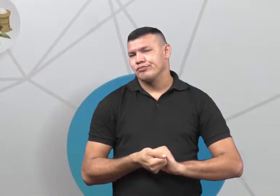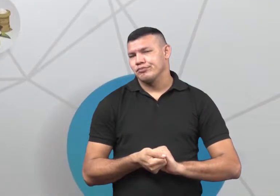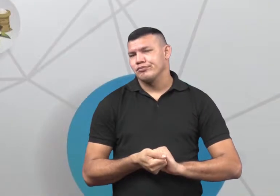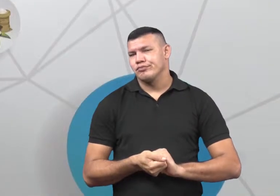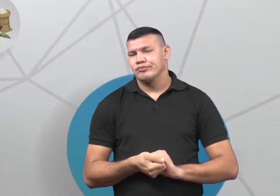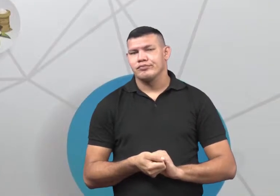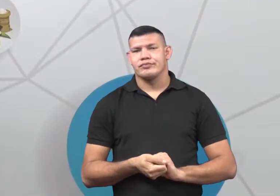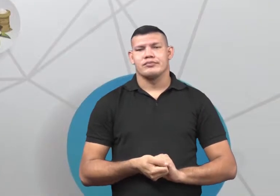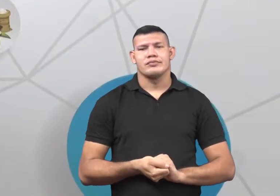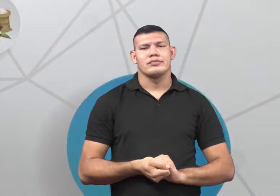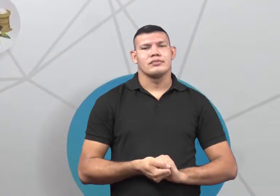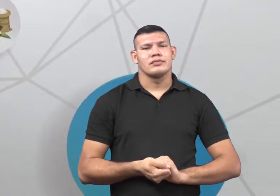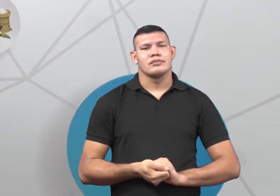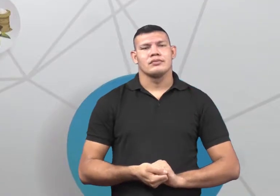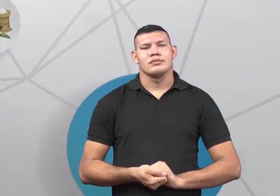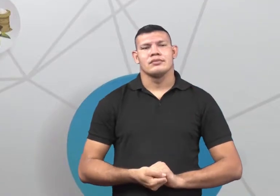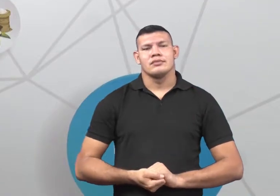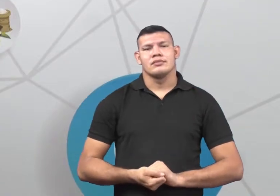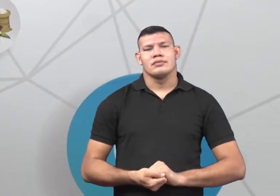nêutrons.